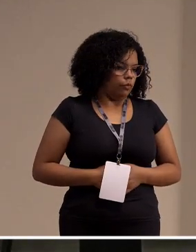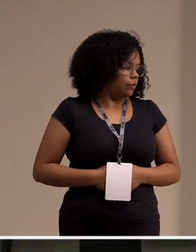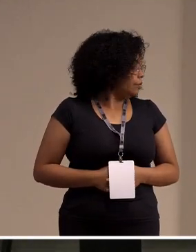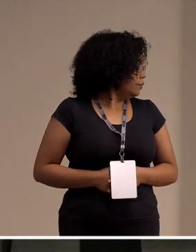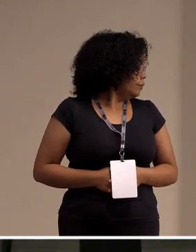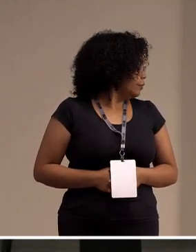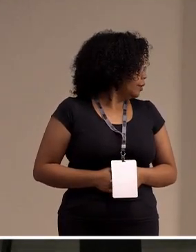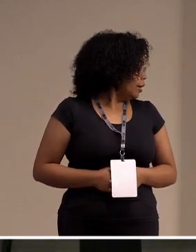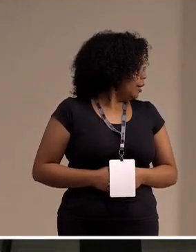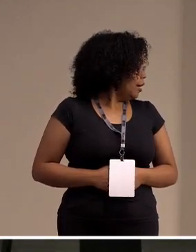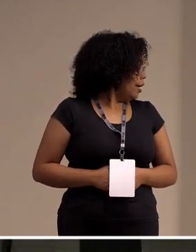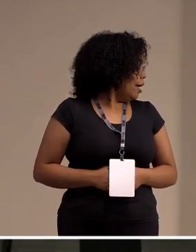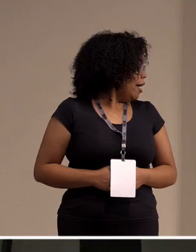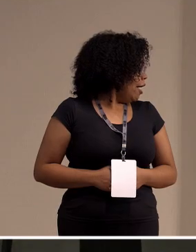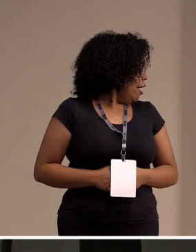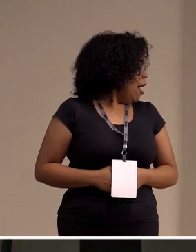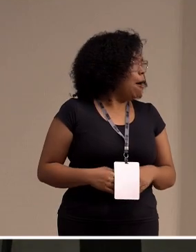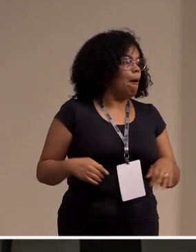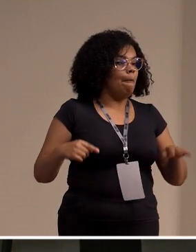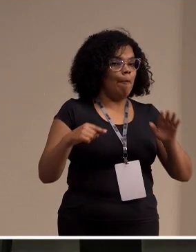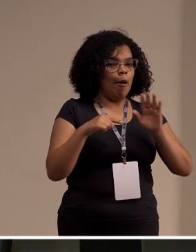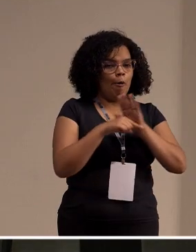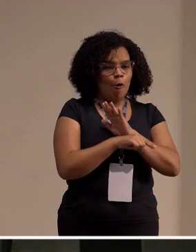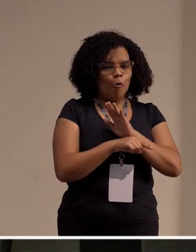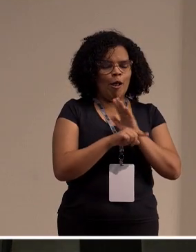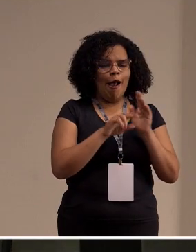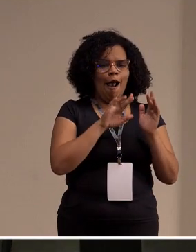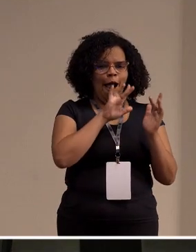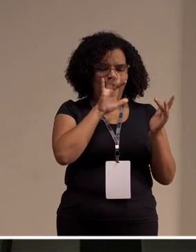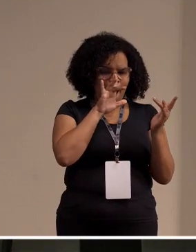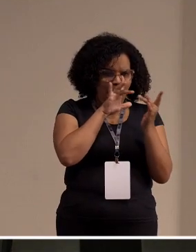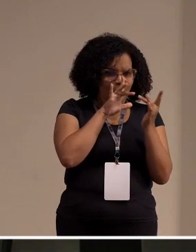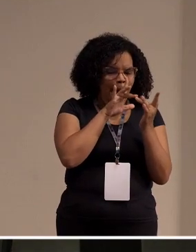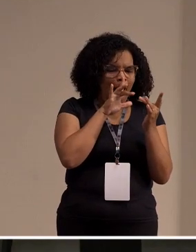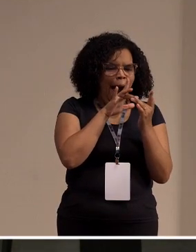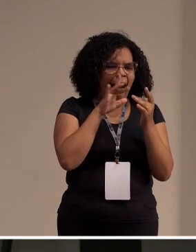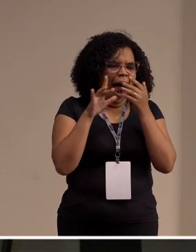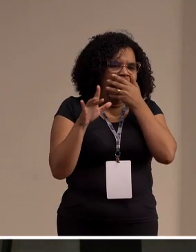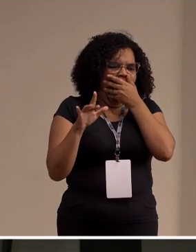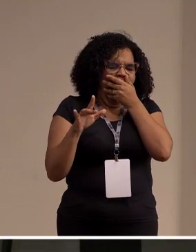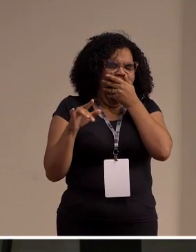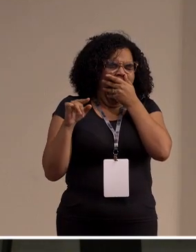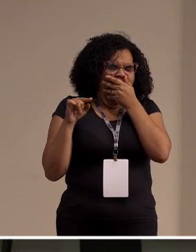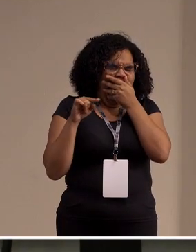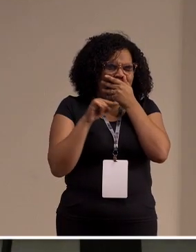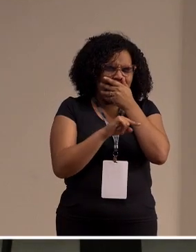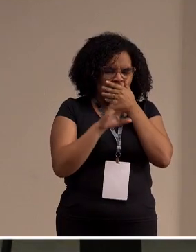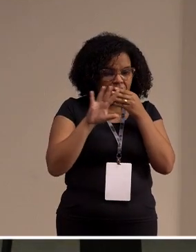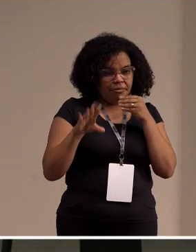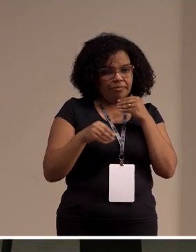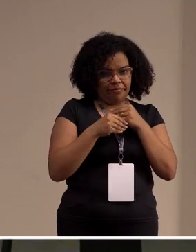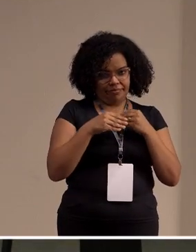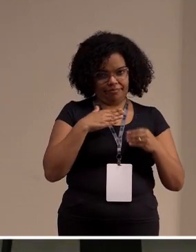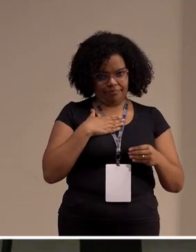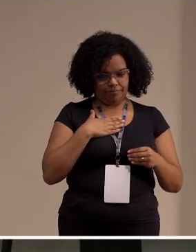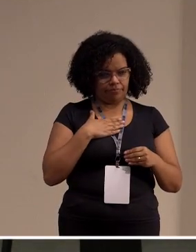Muito boa. É uma pergunta que tinha até a ver aqui com uma pergunta, vou juntar com a minha.